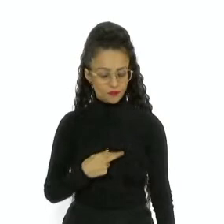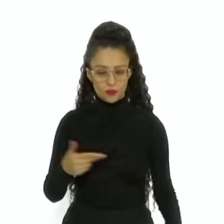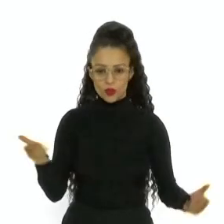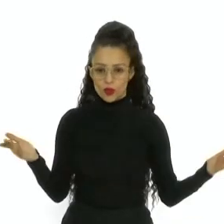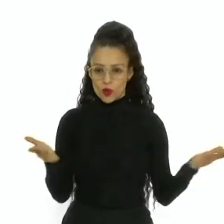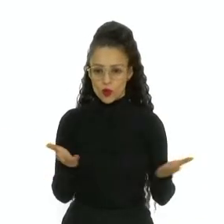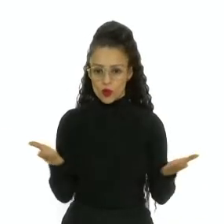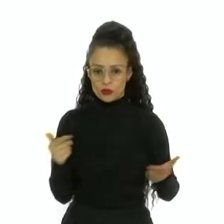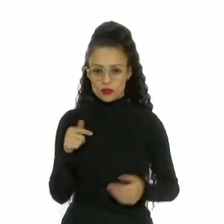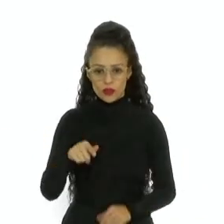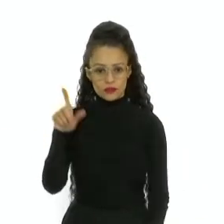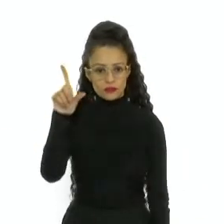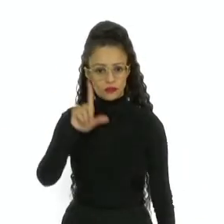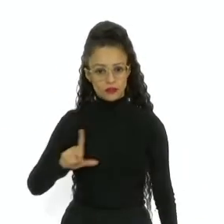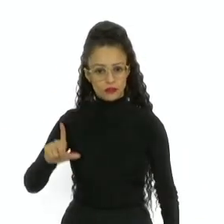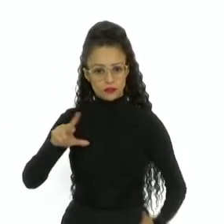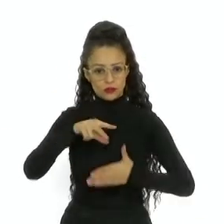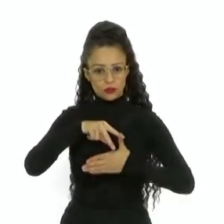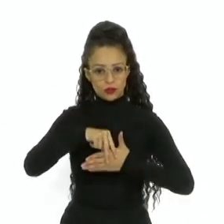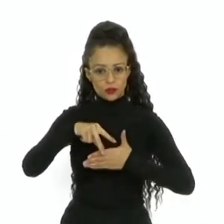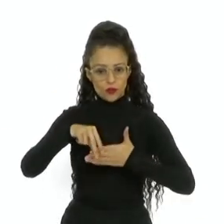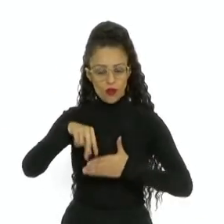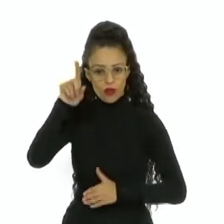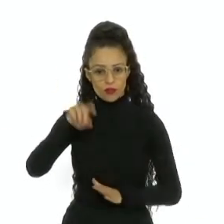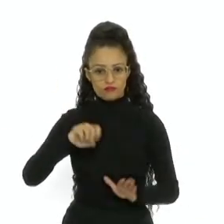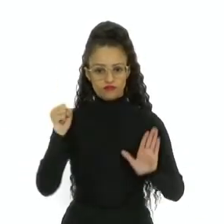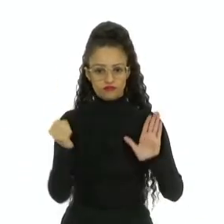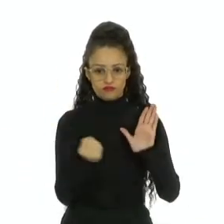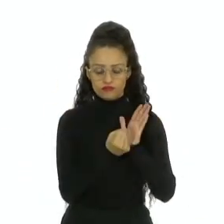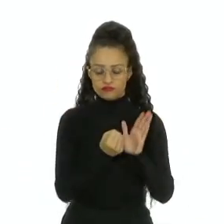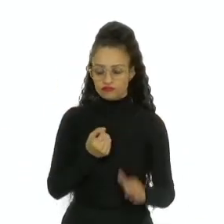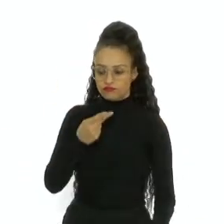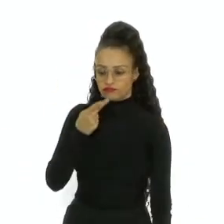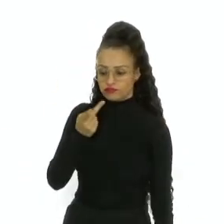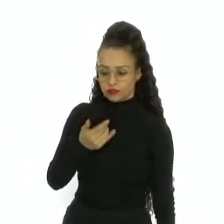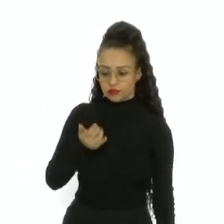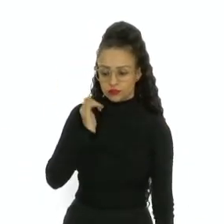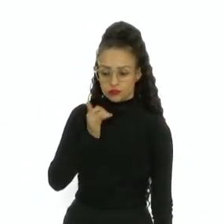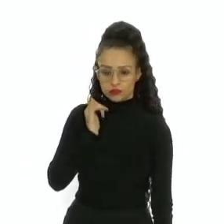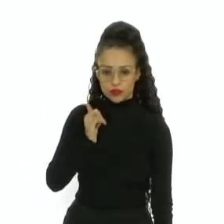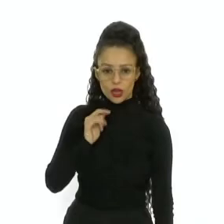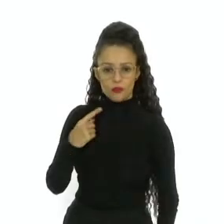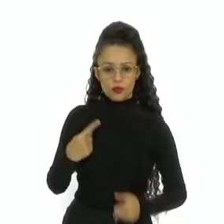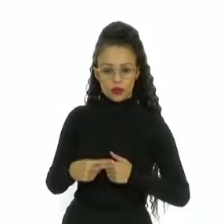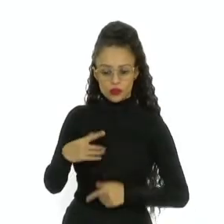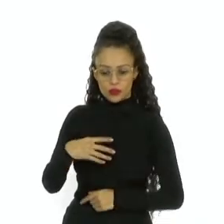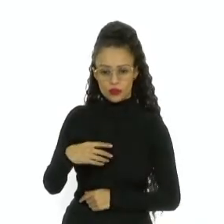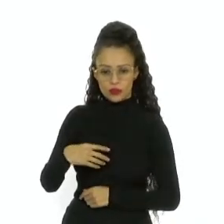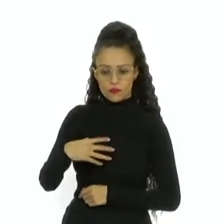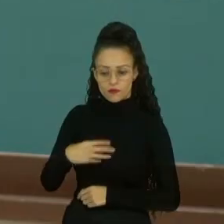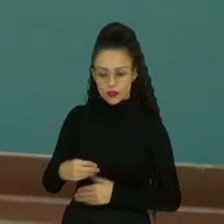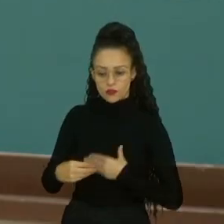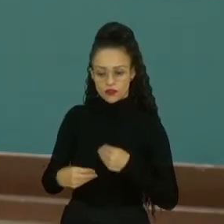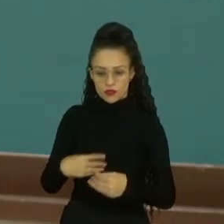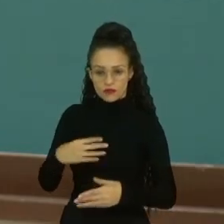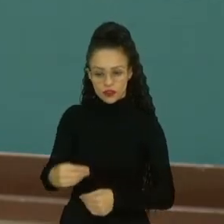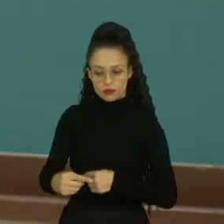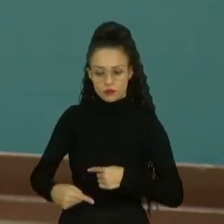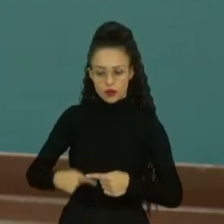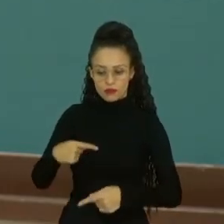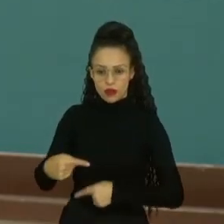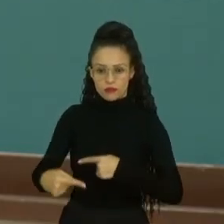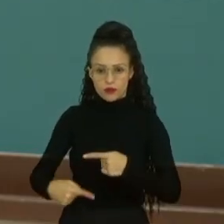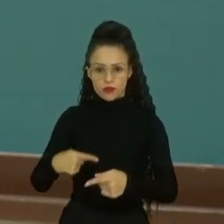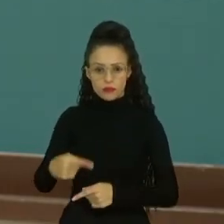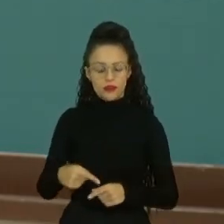Atualmente, essa literatura é considerada um patrimônio oral, por ser transmitida de geração a geração. Então, esses textos